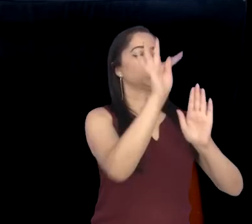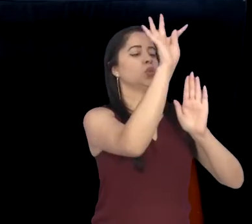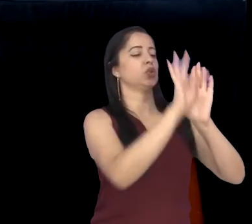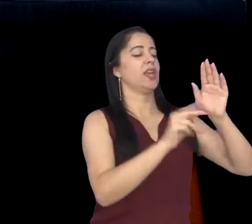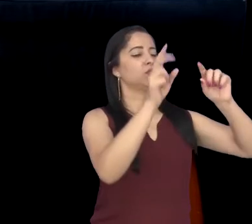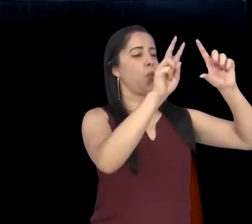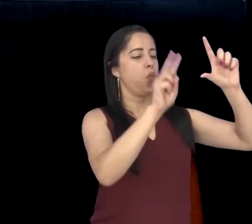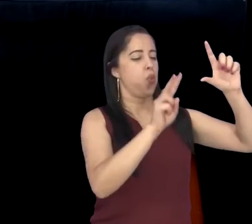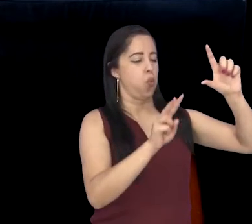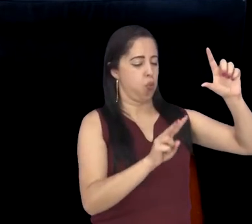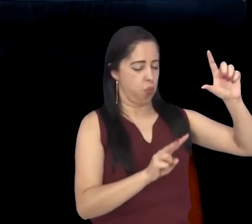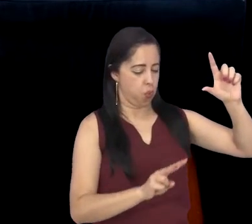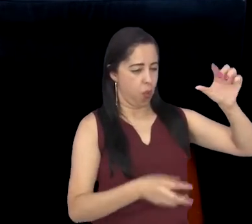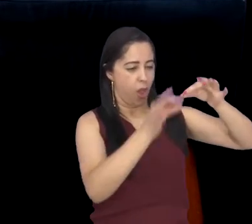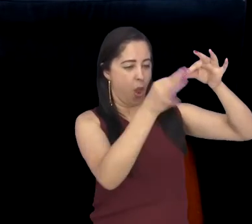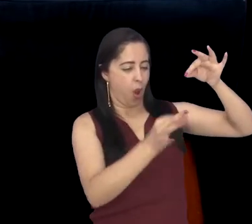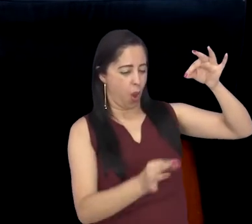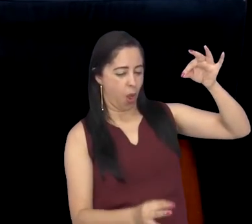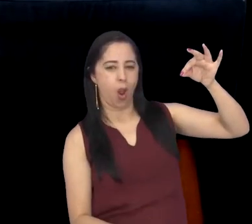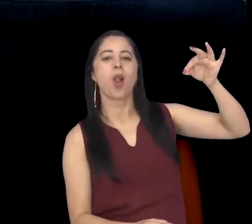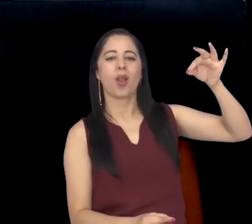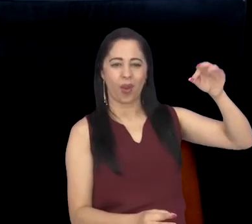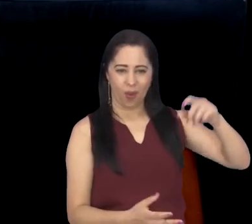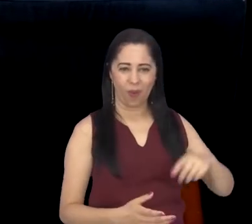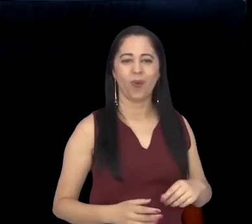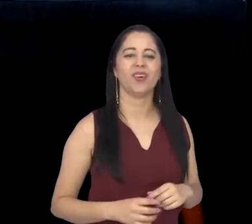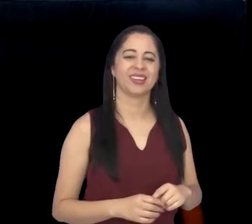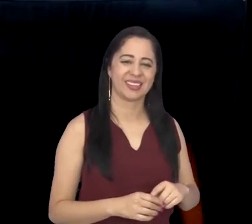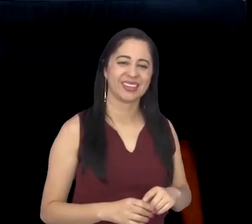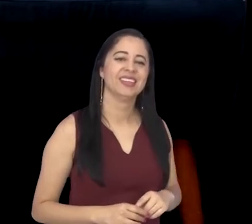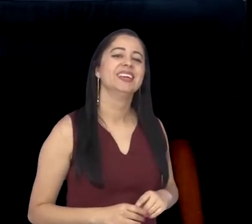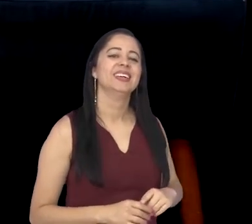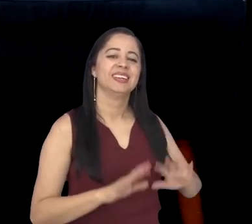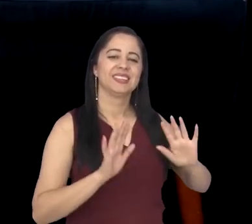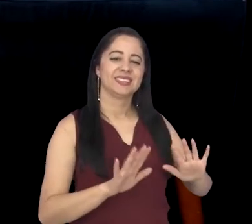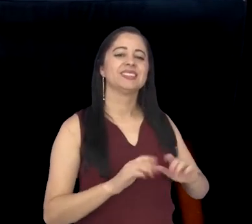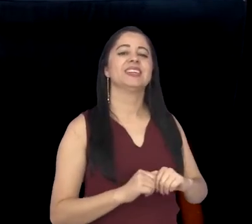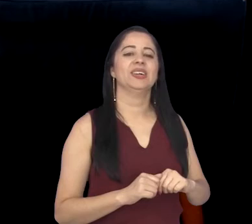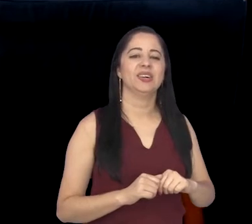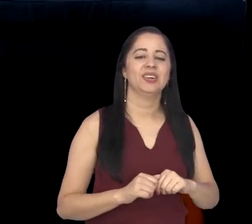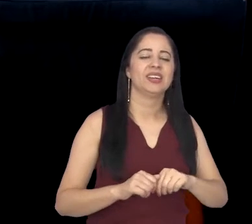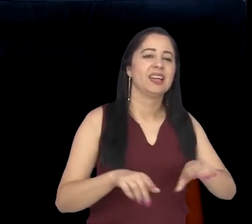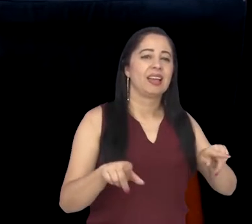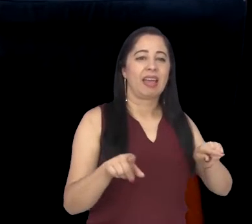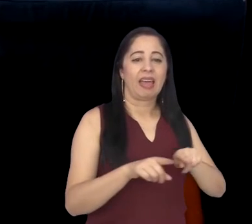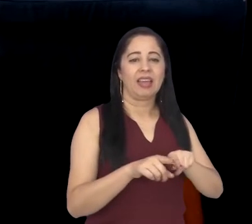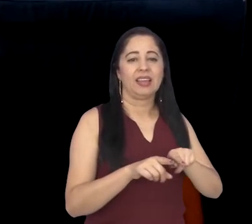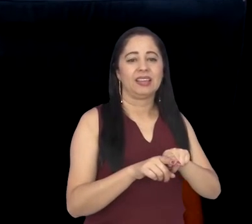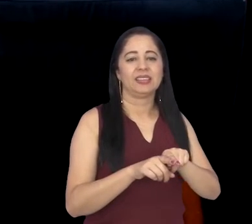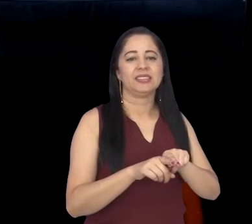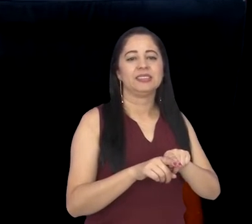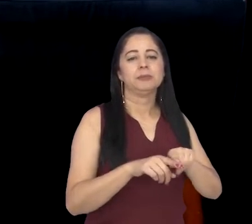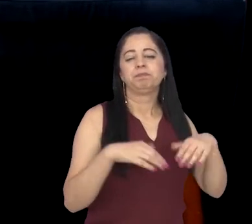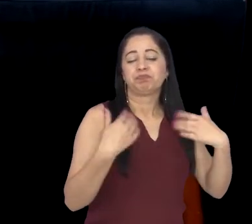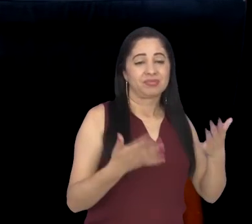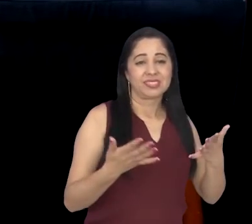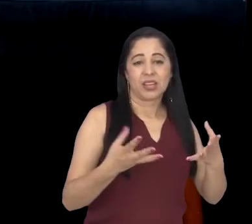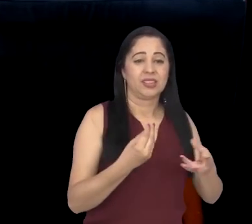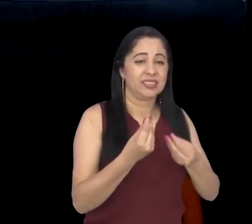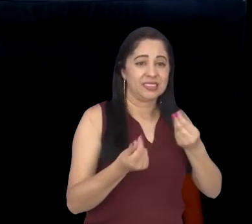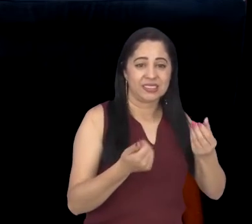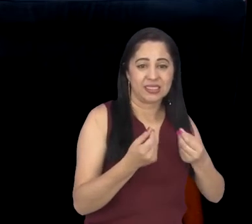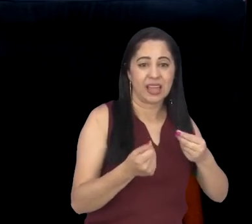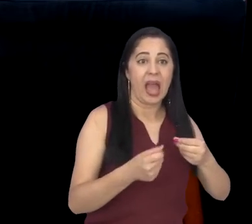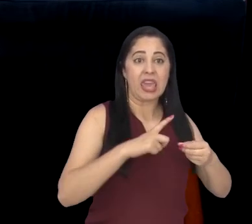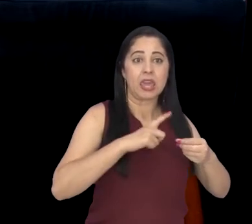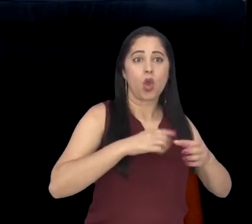Catatal, para quem não sabe, não é o do desenho animado, que também dos irmãos da Ana Barbera. O catatal